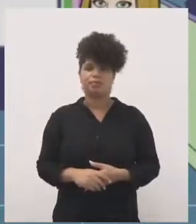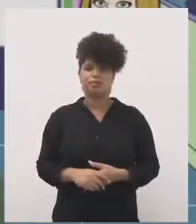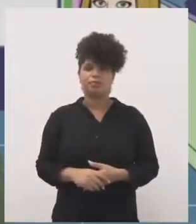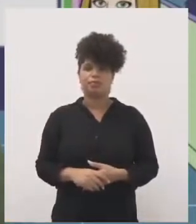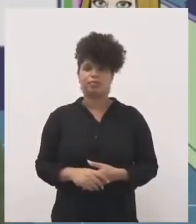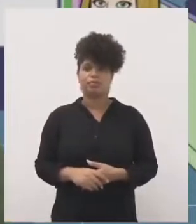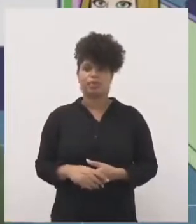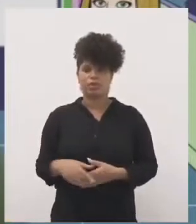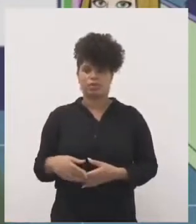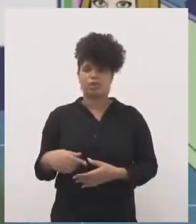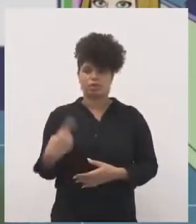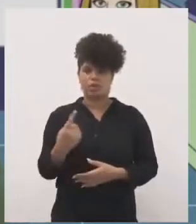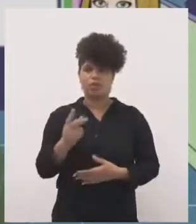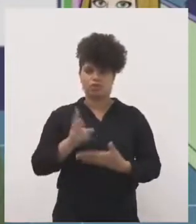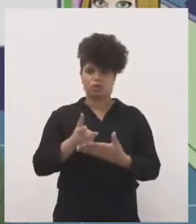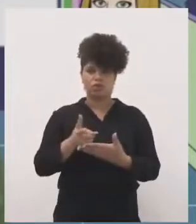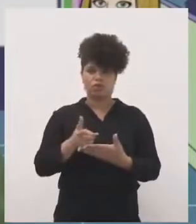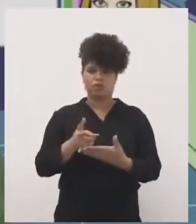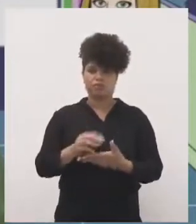Podemos seguir?